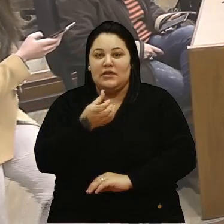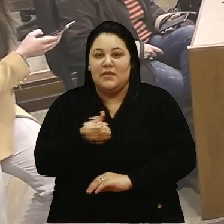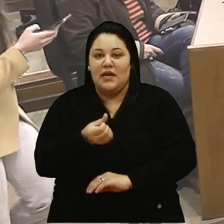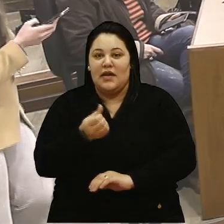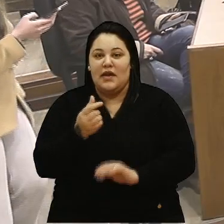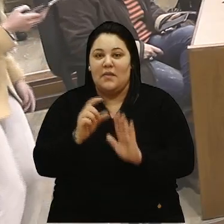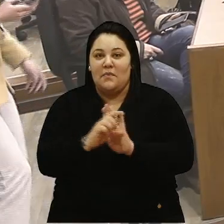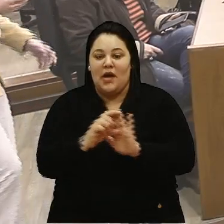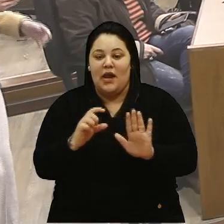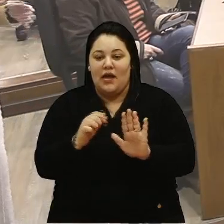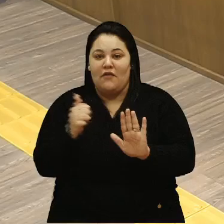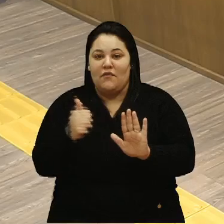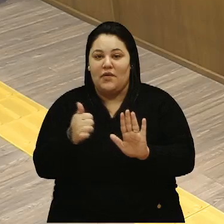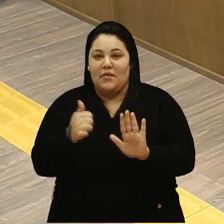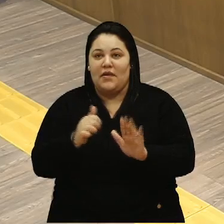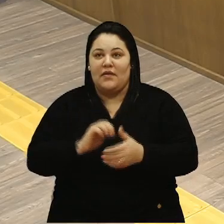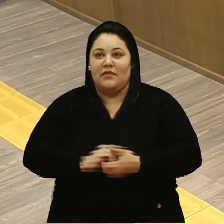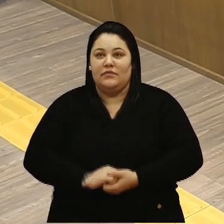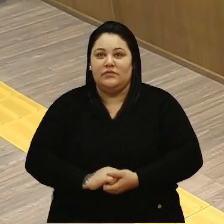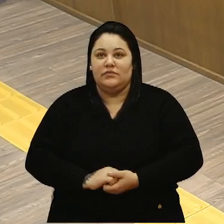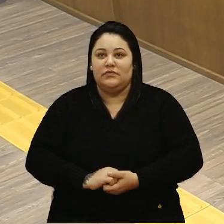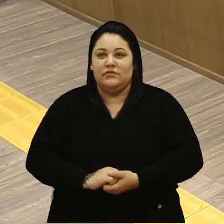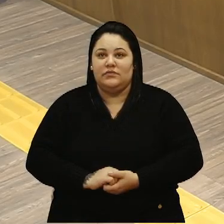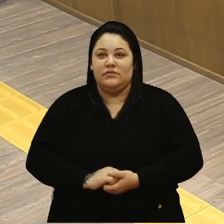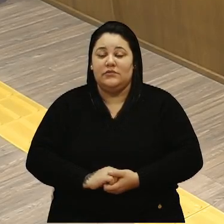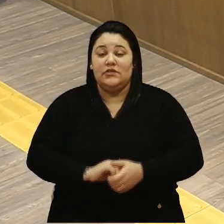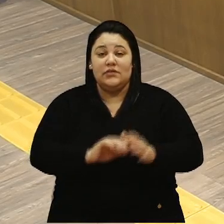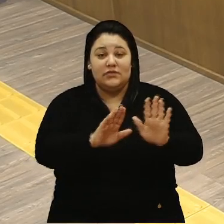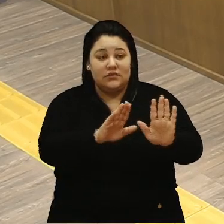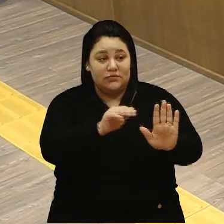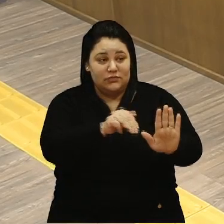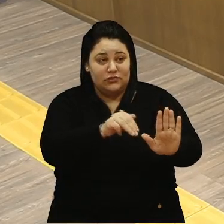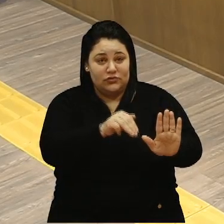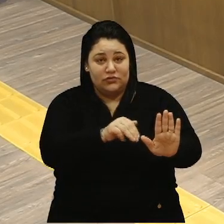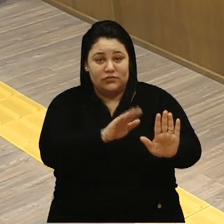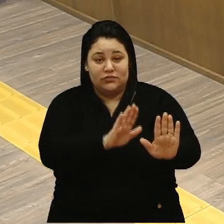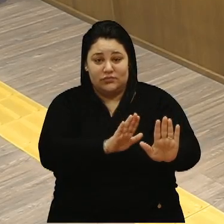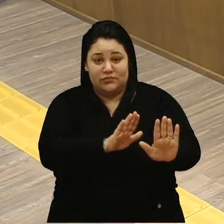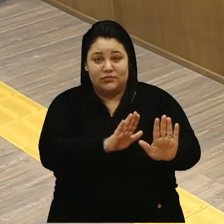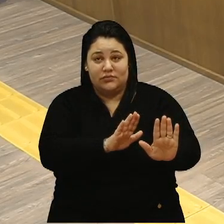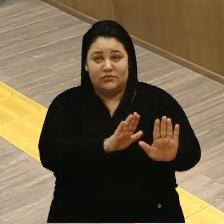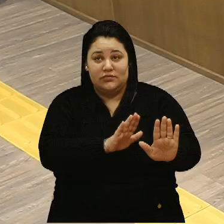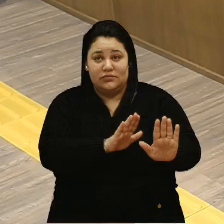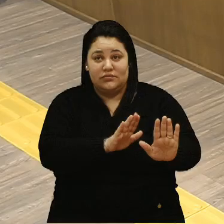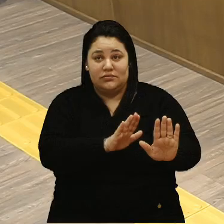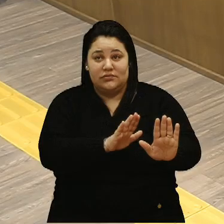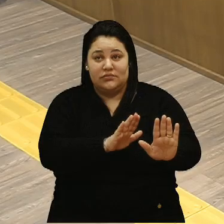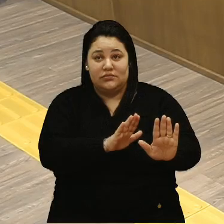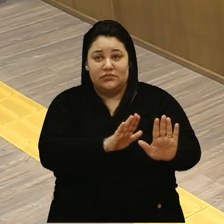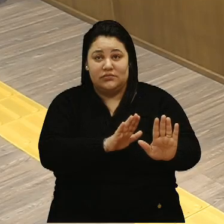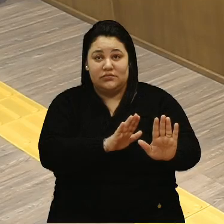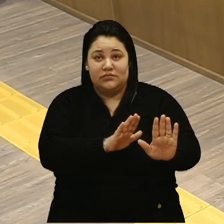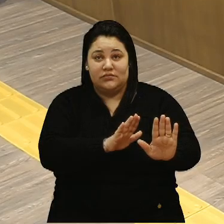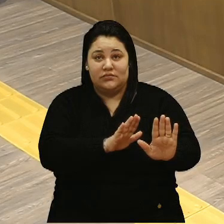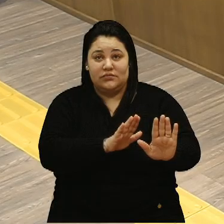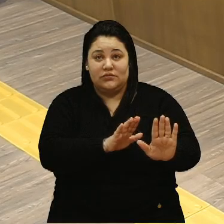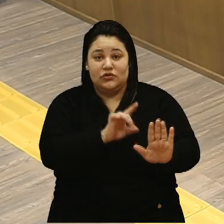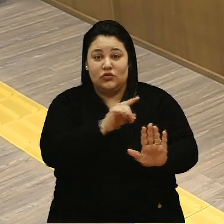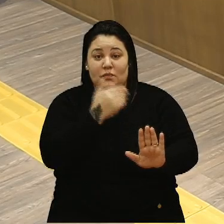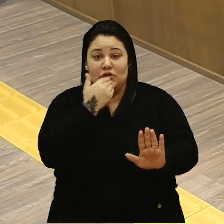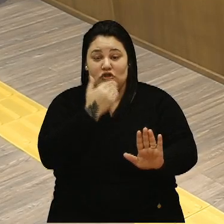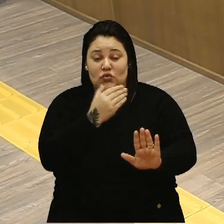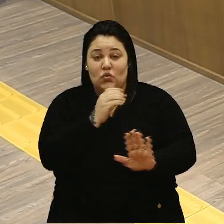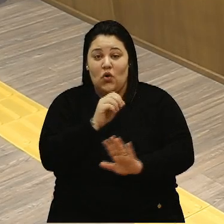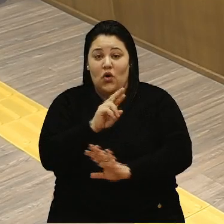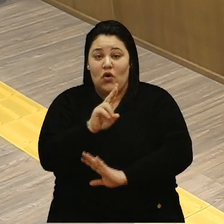Por favor, a palavra mentirosa. Eu não chamei de mentirosa. Só um minutinho, vereador Caleb. O senhor falou que eu estava... Por favor, colegas, por favor. O senhor solicitou a questão